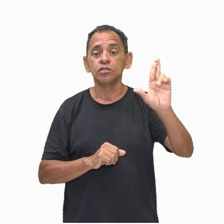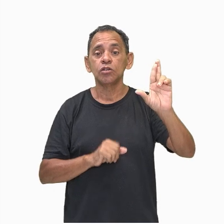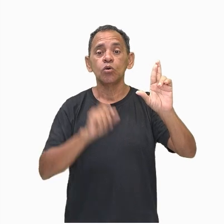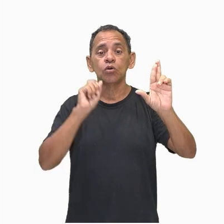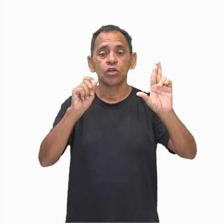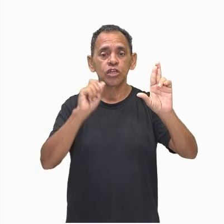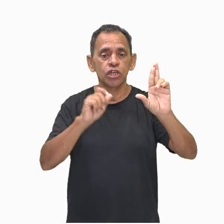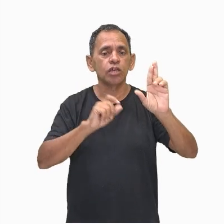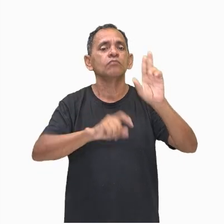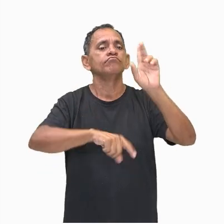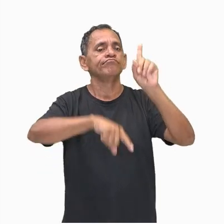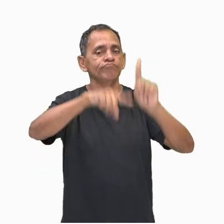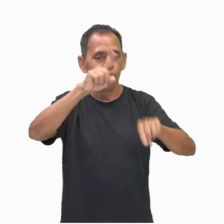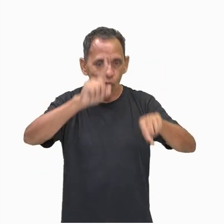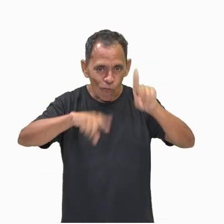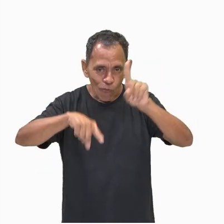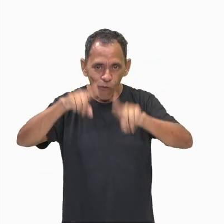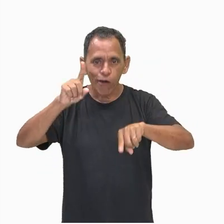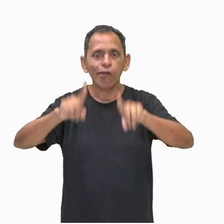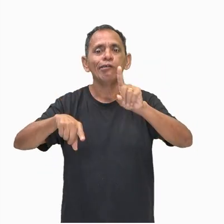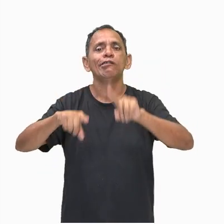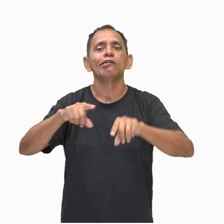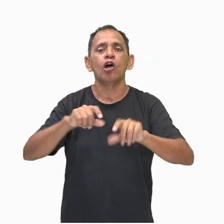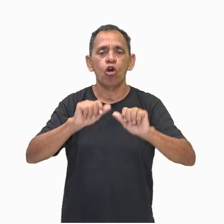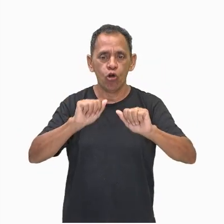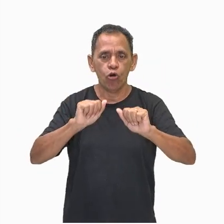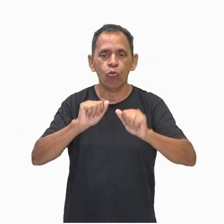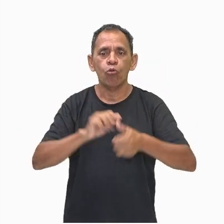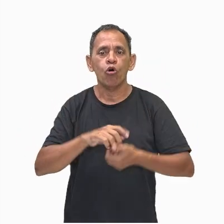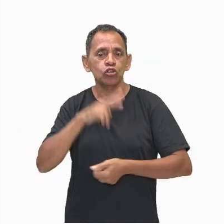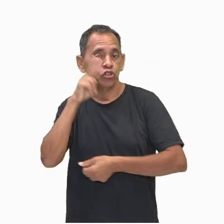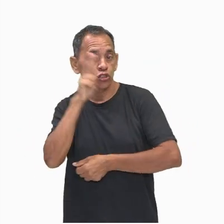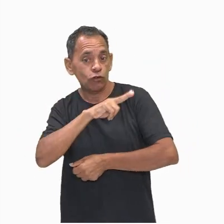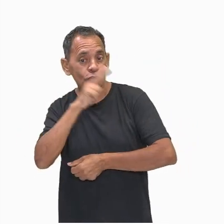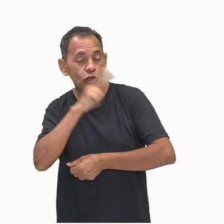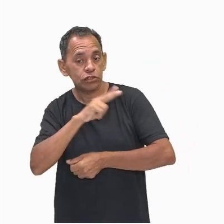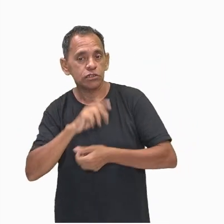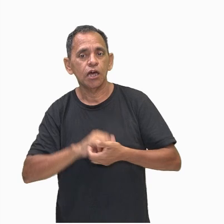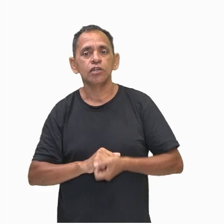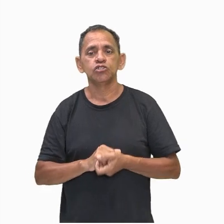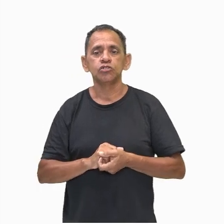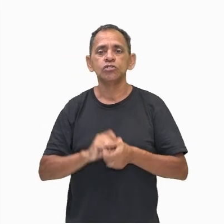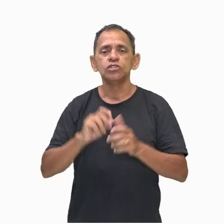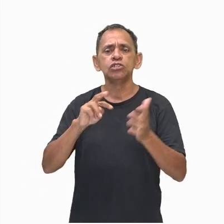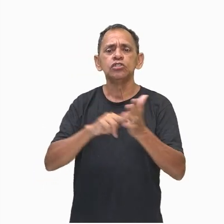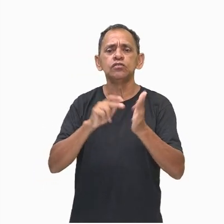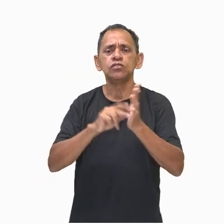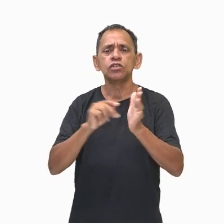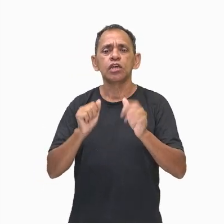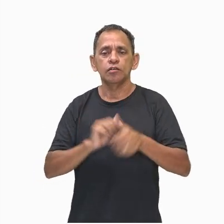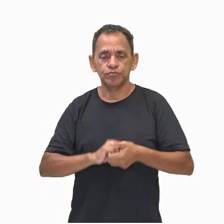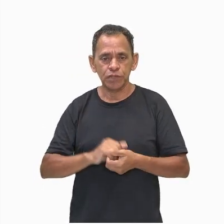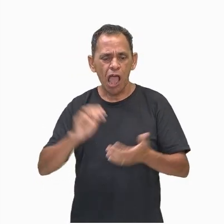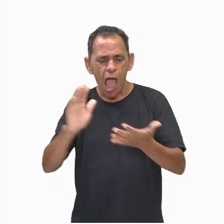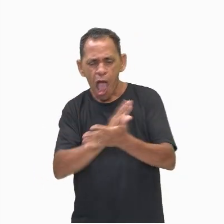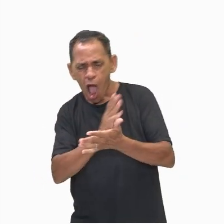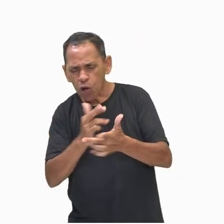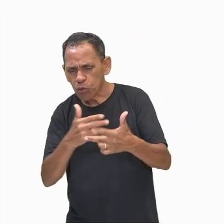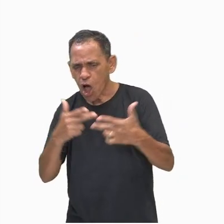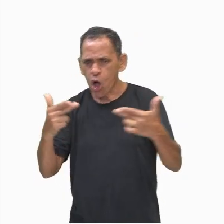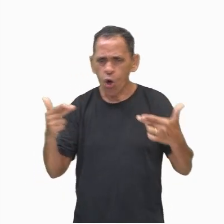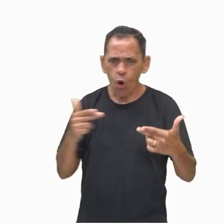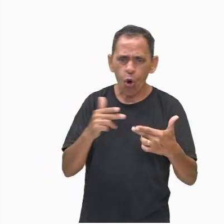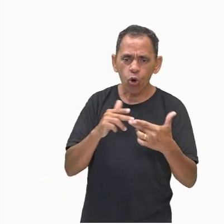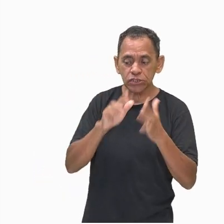Deus pessoal entendam variação é algo final menos algo inicial Tá gente então a equação que tá